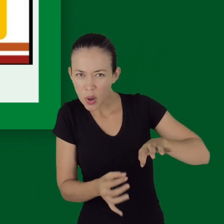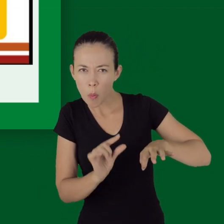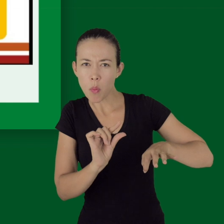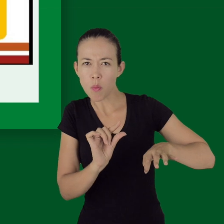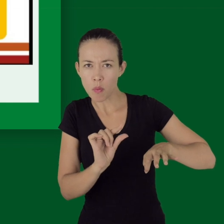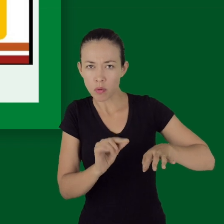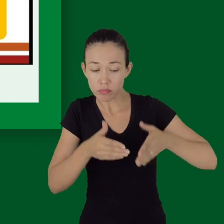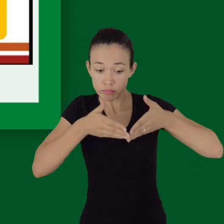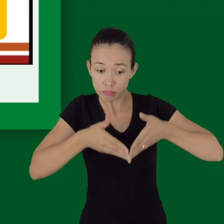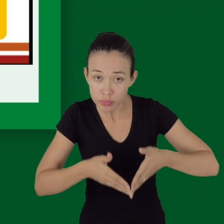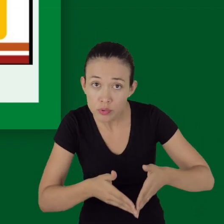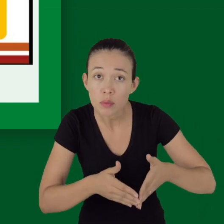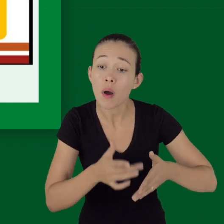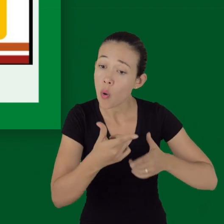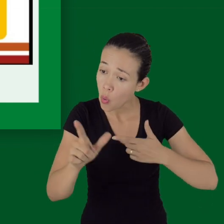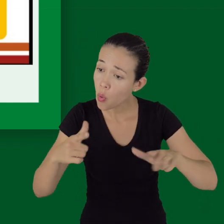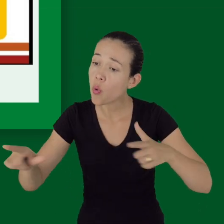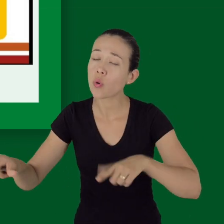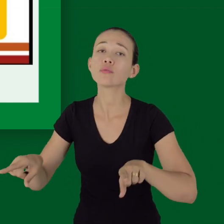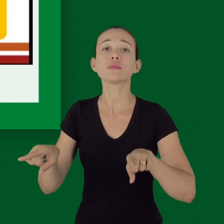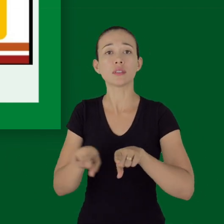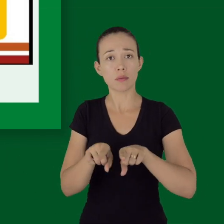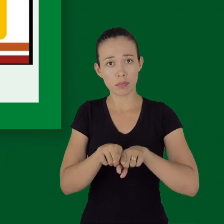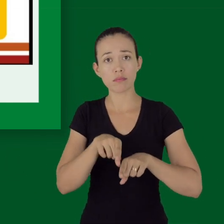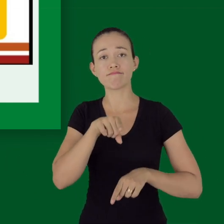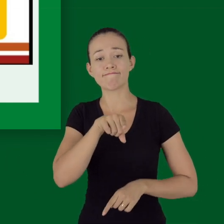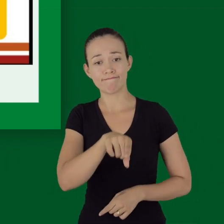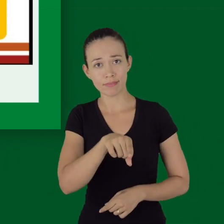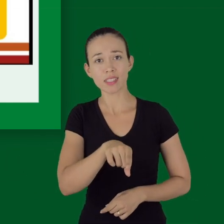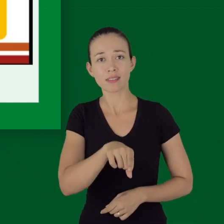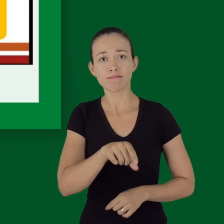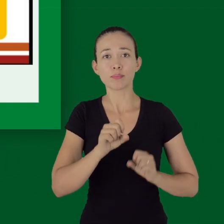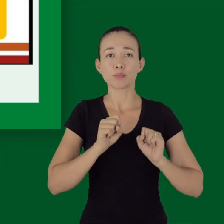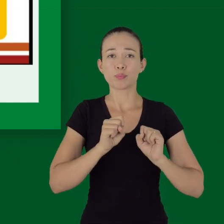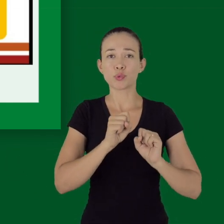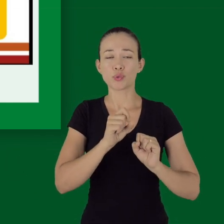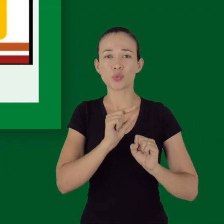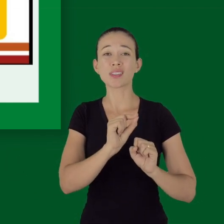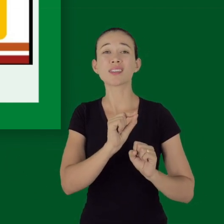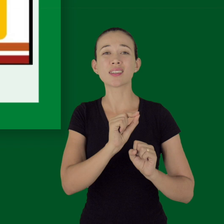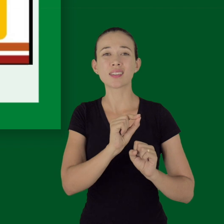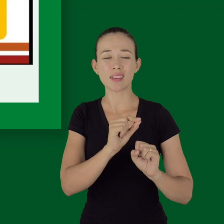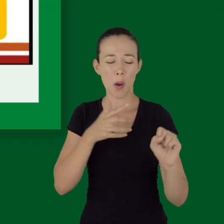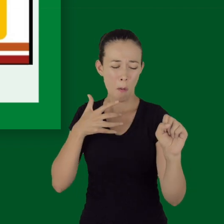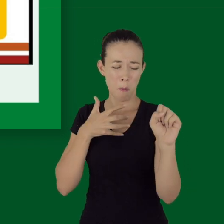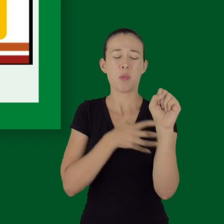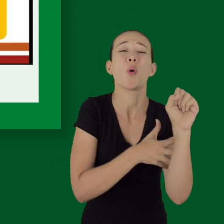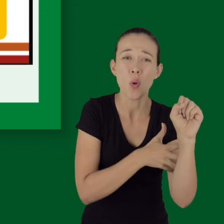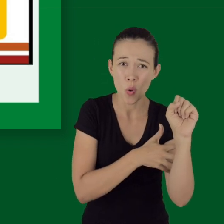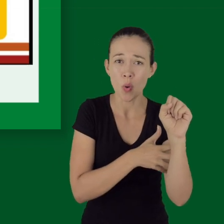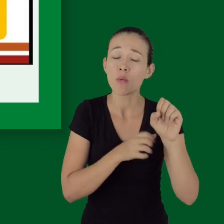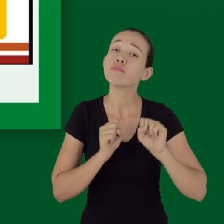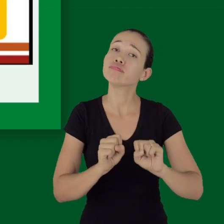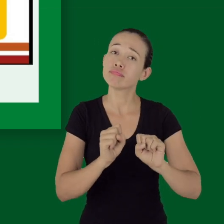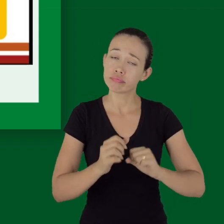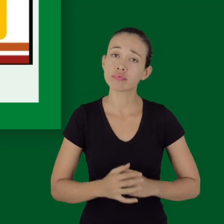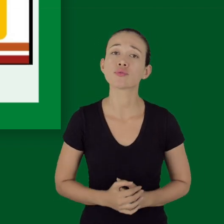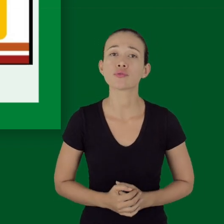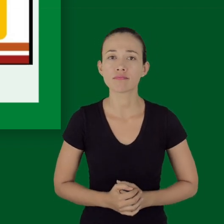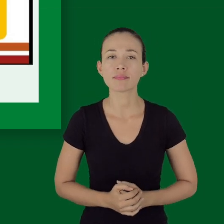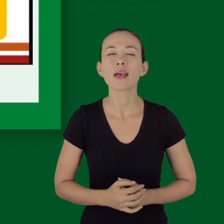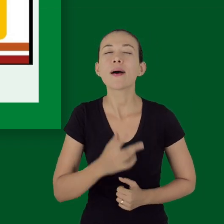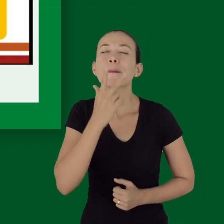uma estrutura rígida, né? E dentro dessa cinemática do trauma, chamar atenção para alguns detalhes importantes. Eu estou ali,